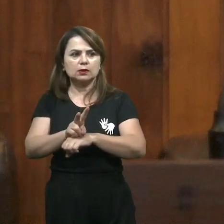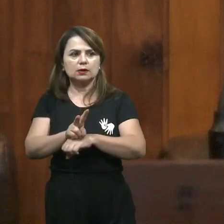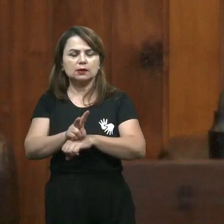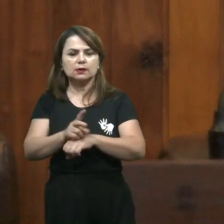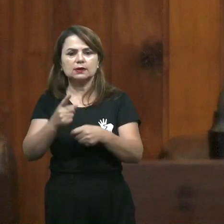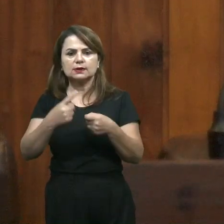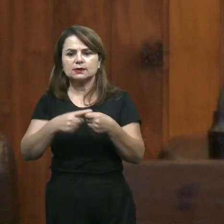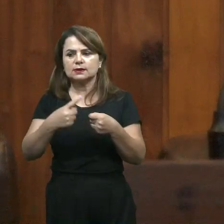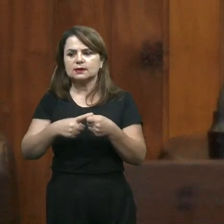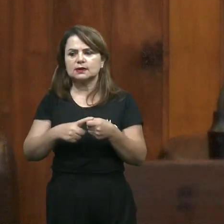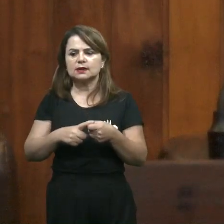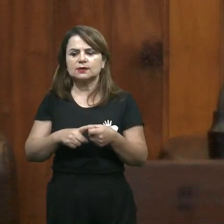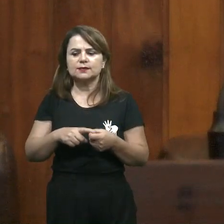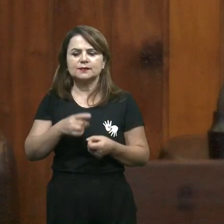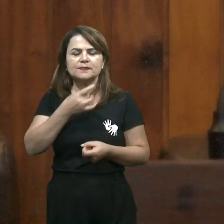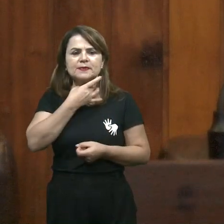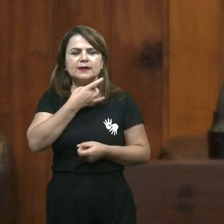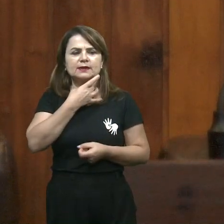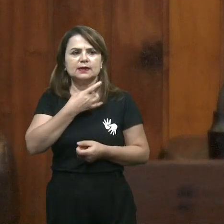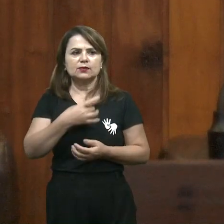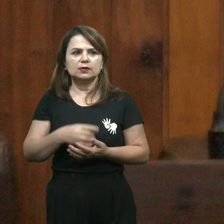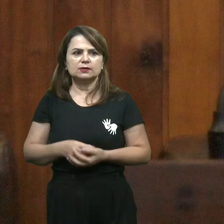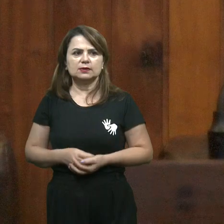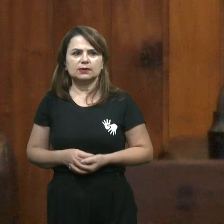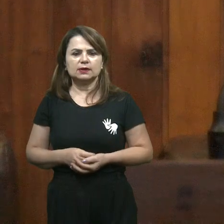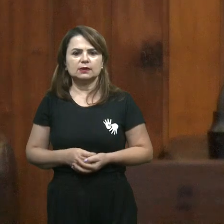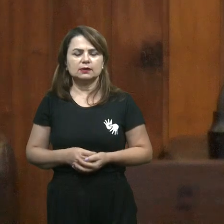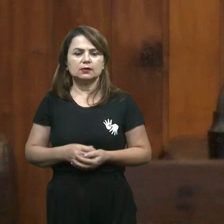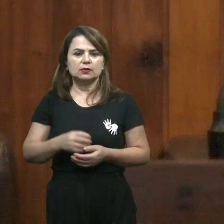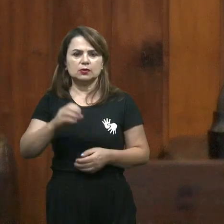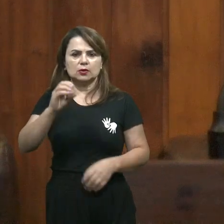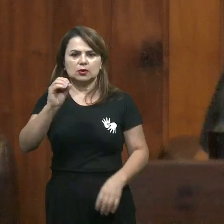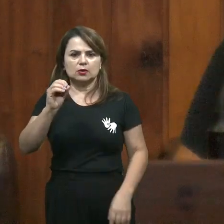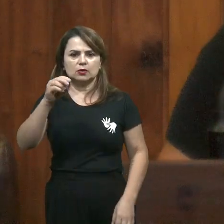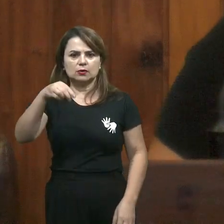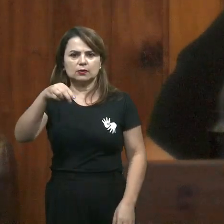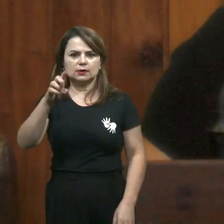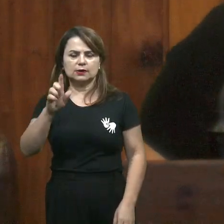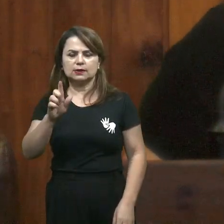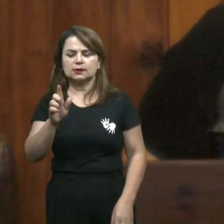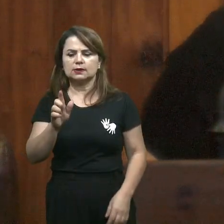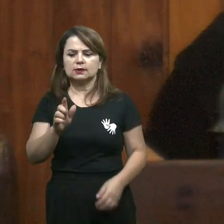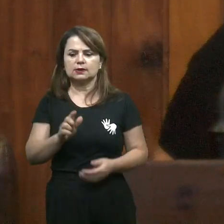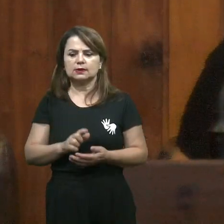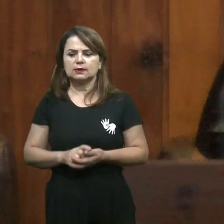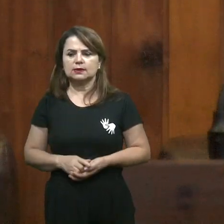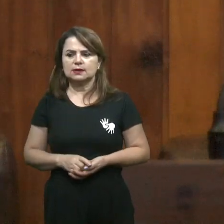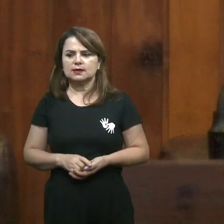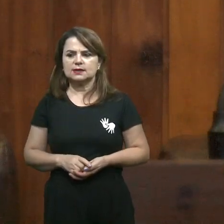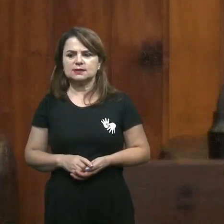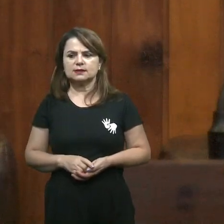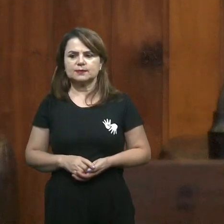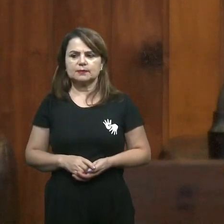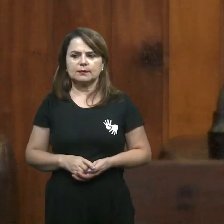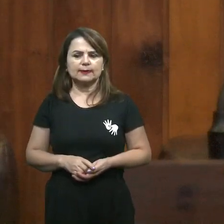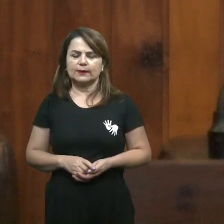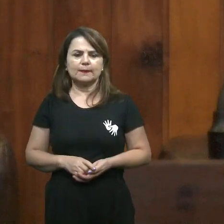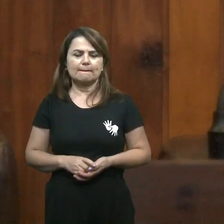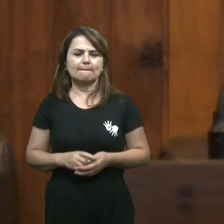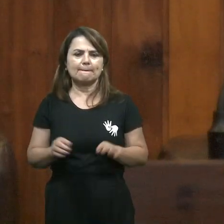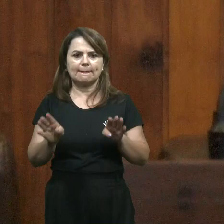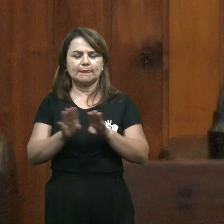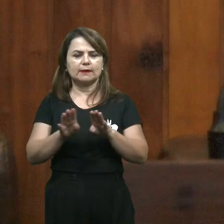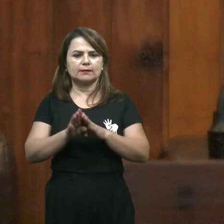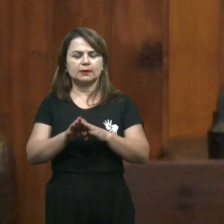nenhuma ONG. Com muita satisfação que trago este requerimento, fruto